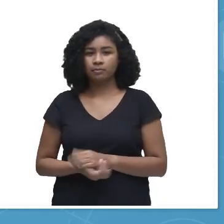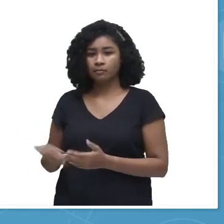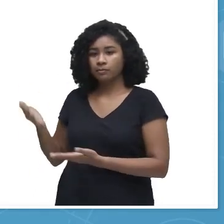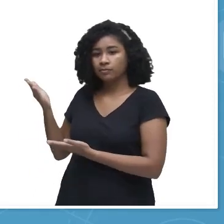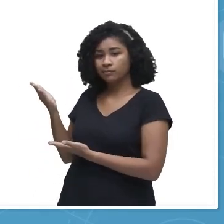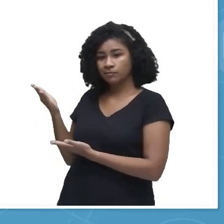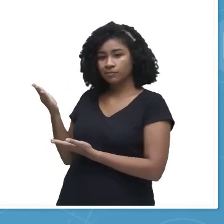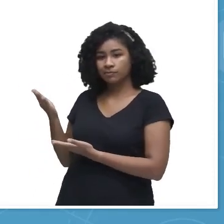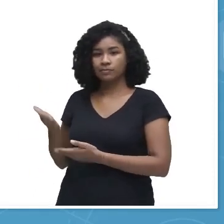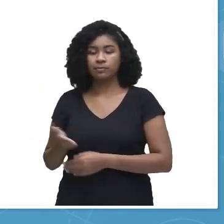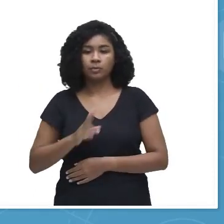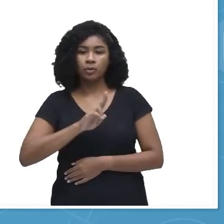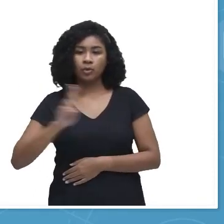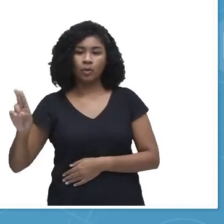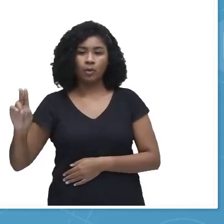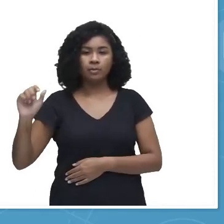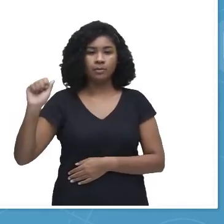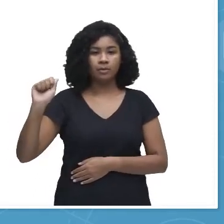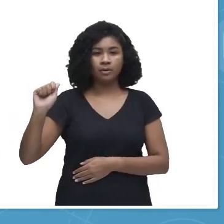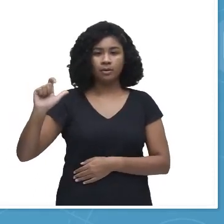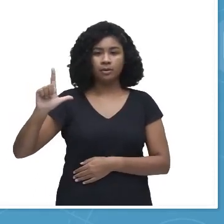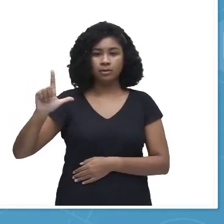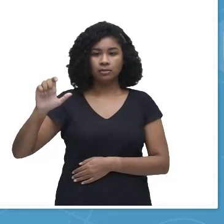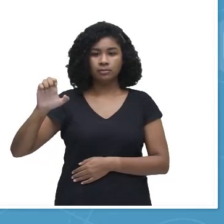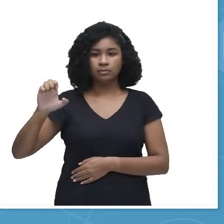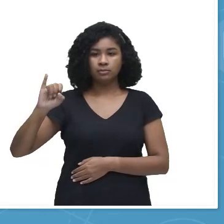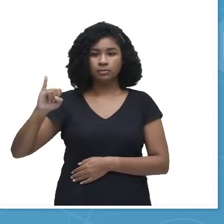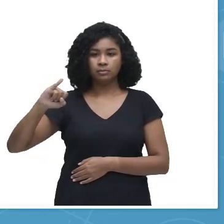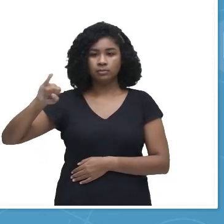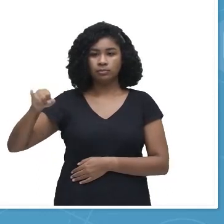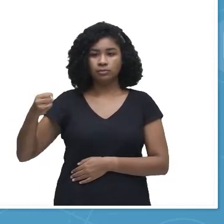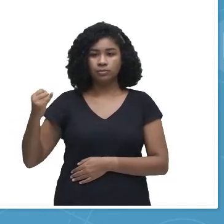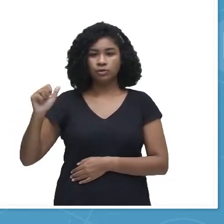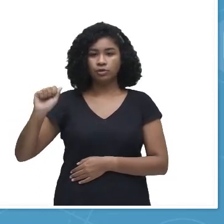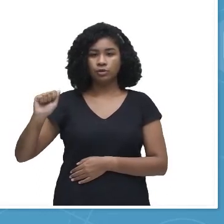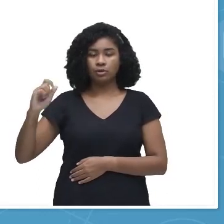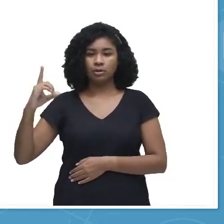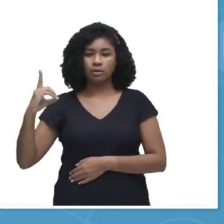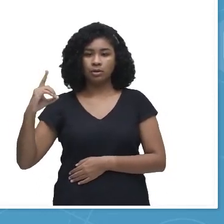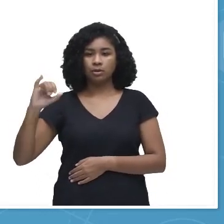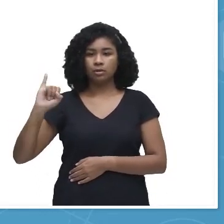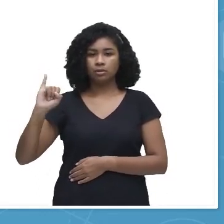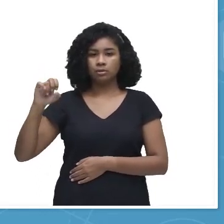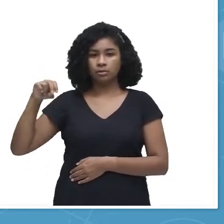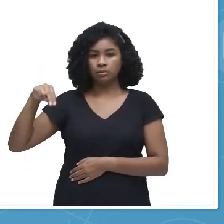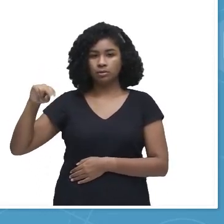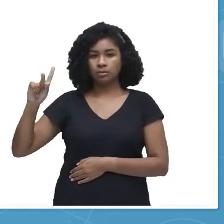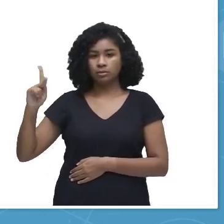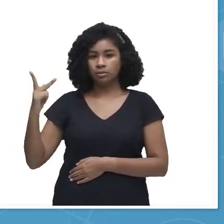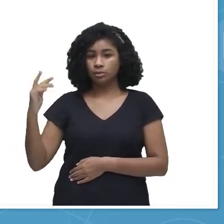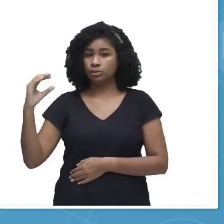Outra personalidade negra, muito famosa e muito célebre, é o artista, o entalhador e